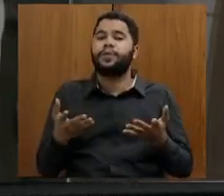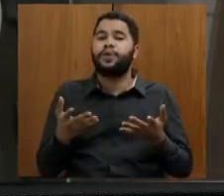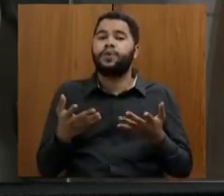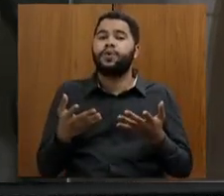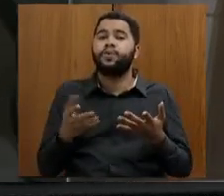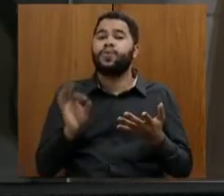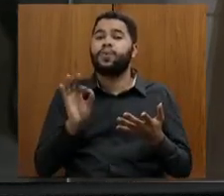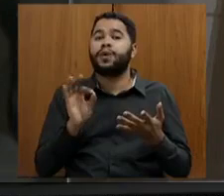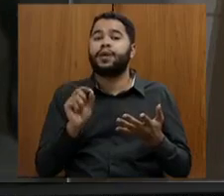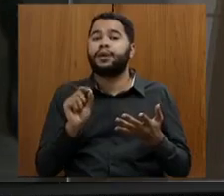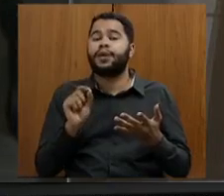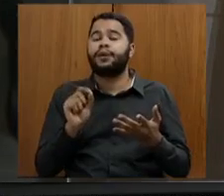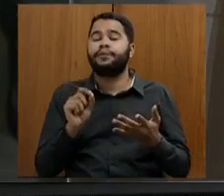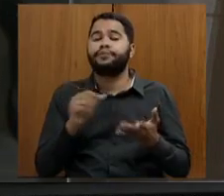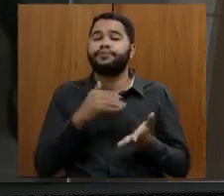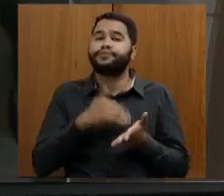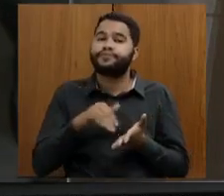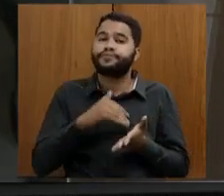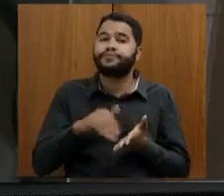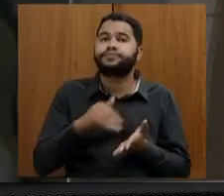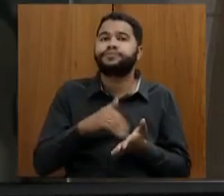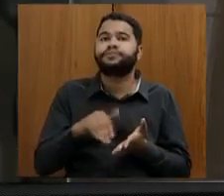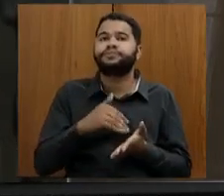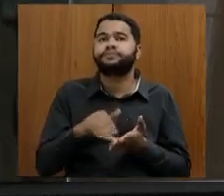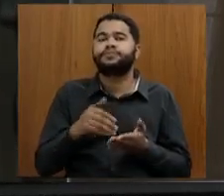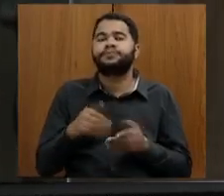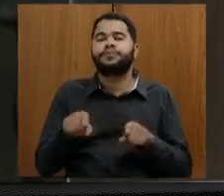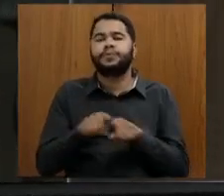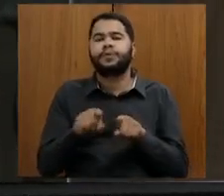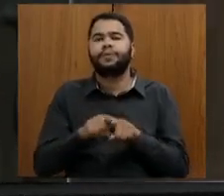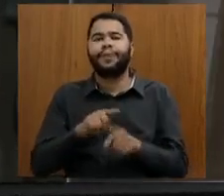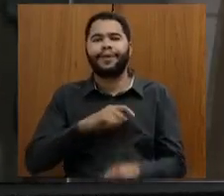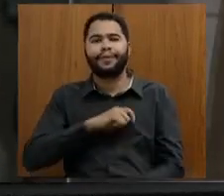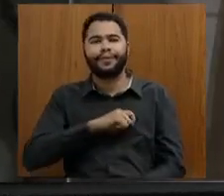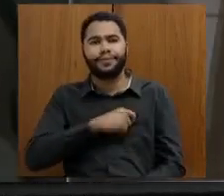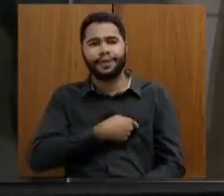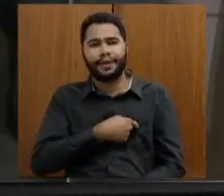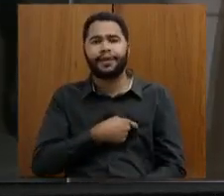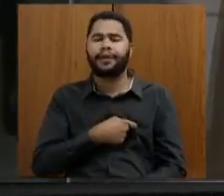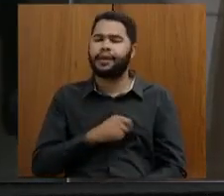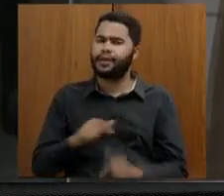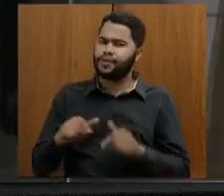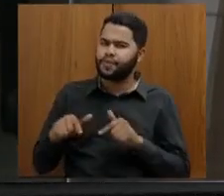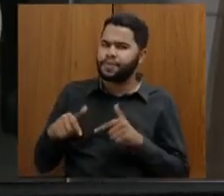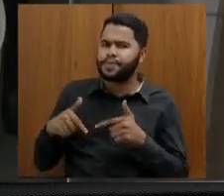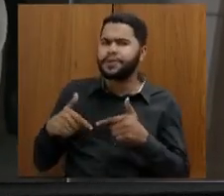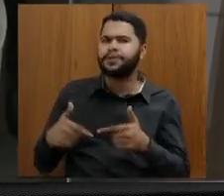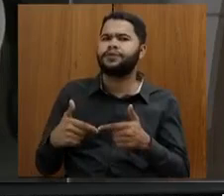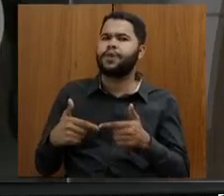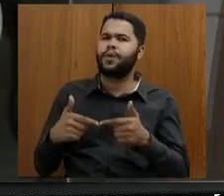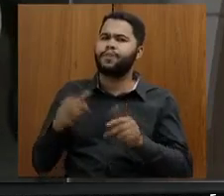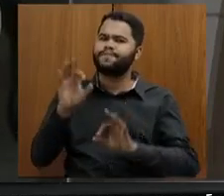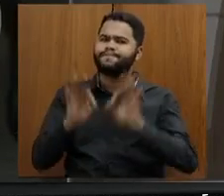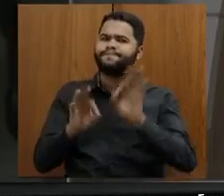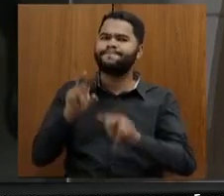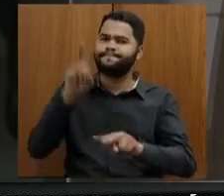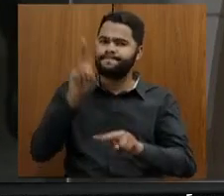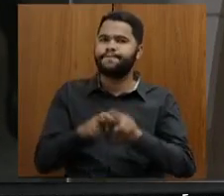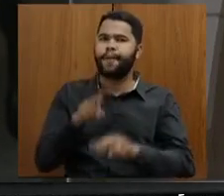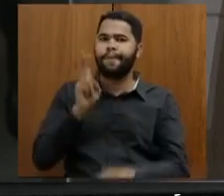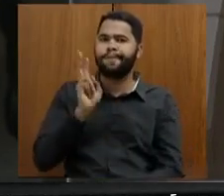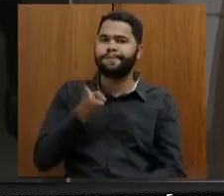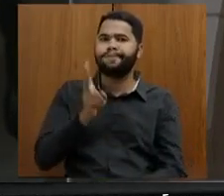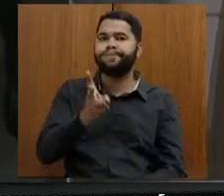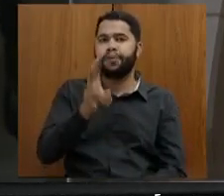contorno nosso secretário Rogério Greco com os delegados da região decisão tem uma ação a forma que mantém esse povo preso